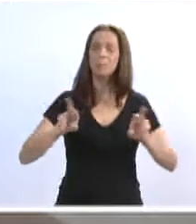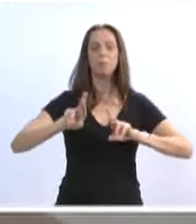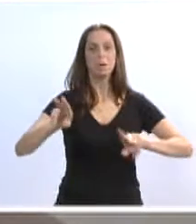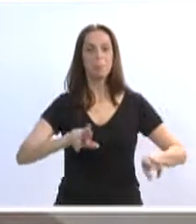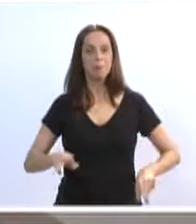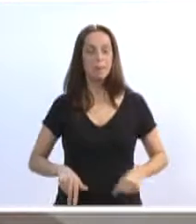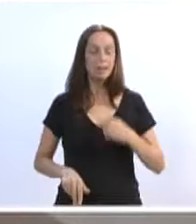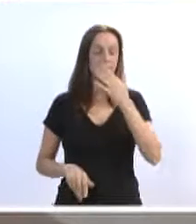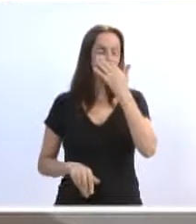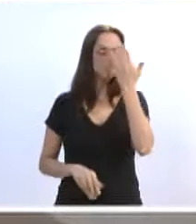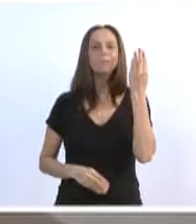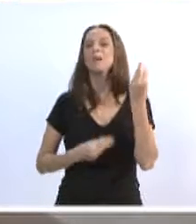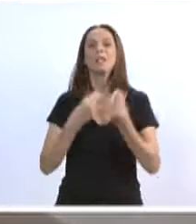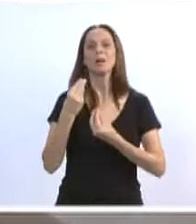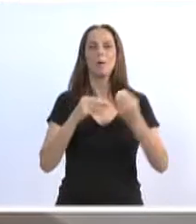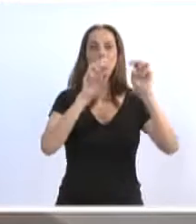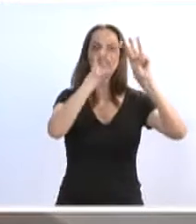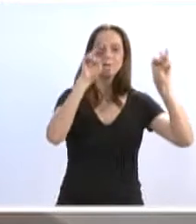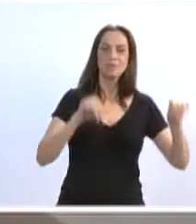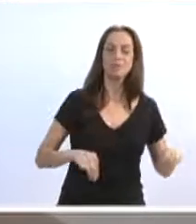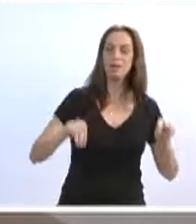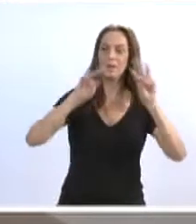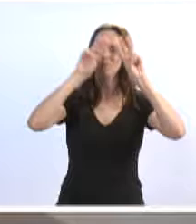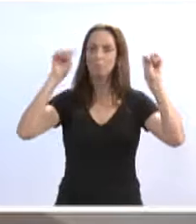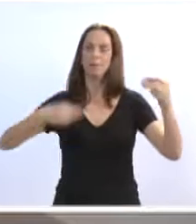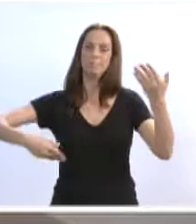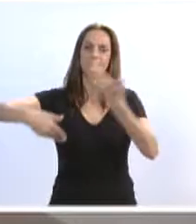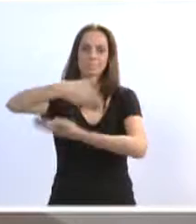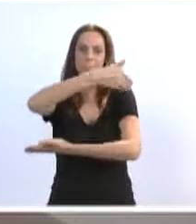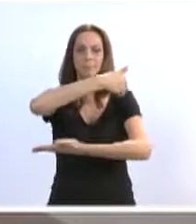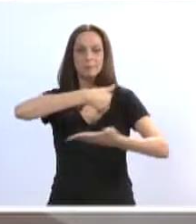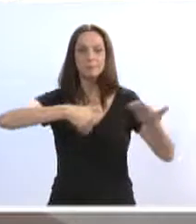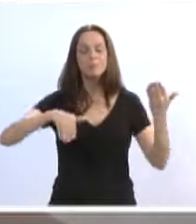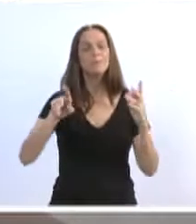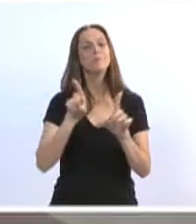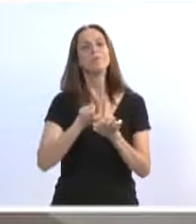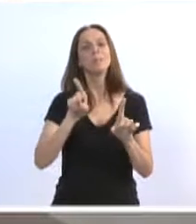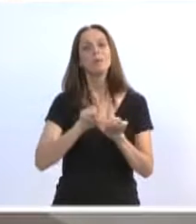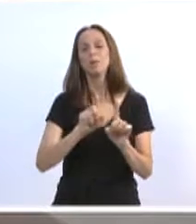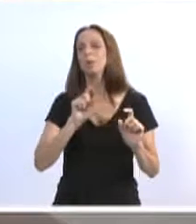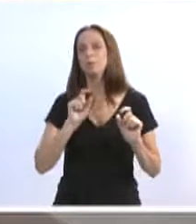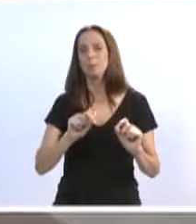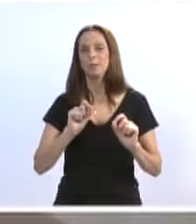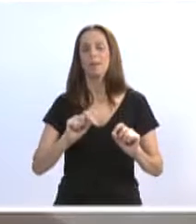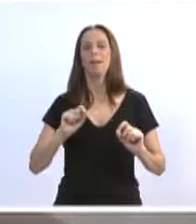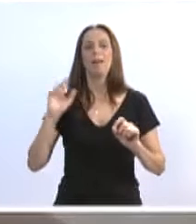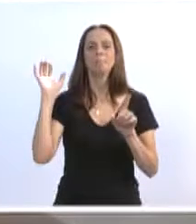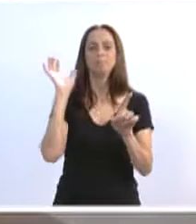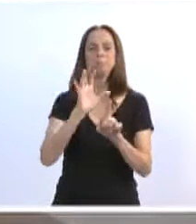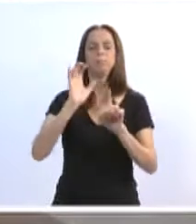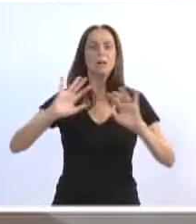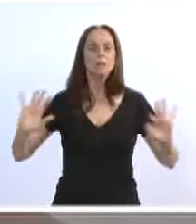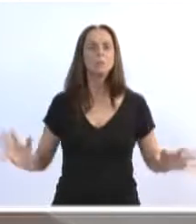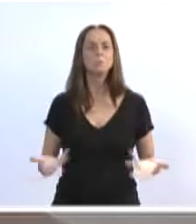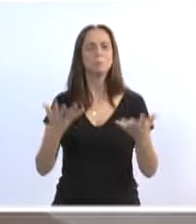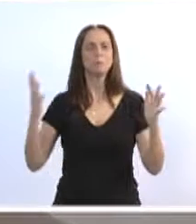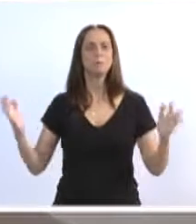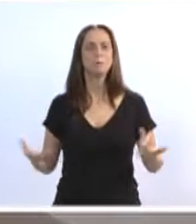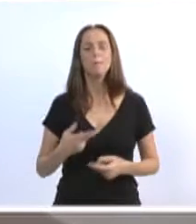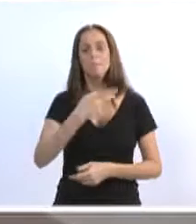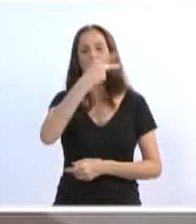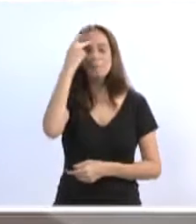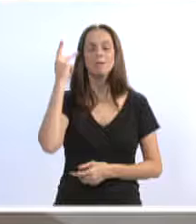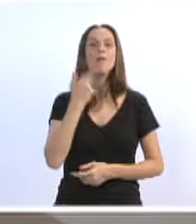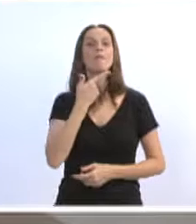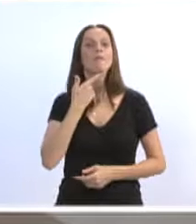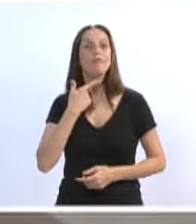integração dos museus, mas visa mais ainda fazer com que as pessoas frequentem os museus, que as